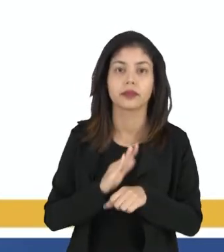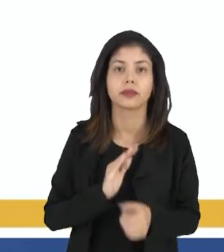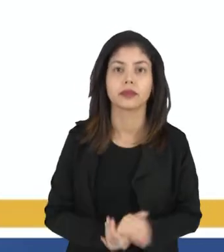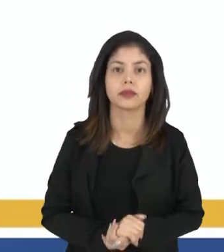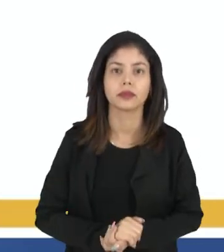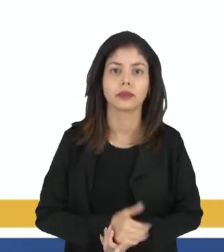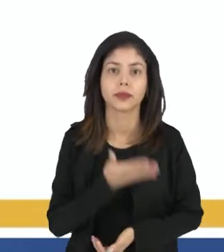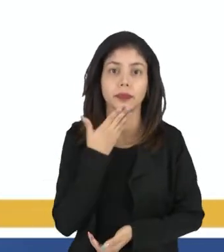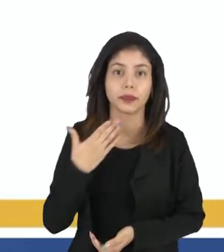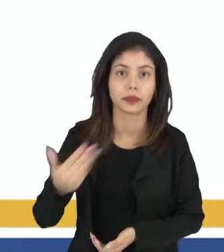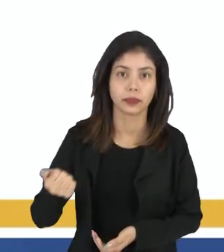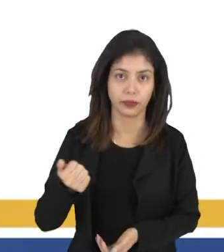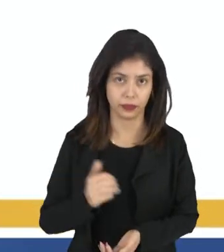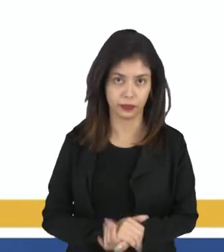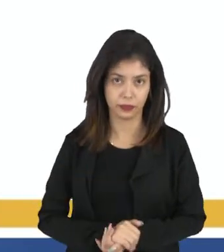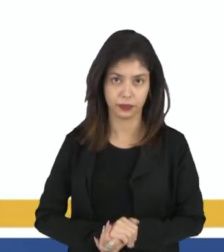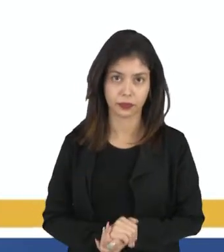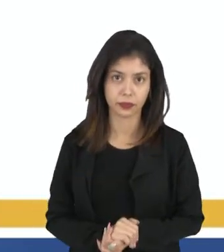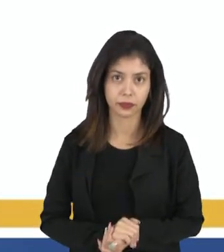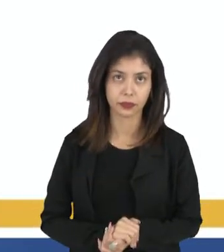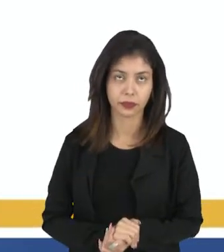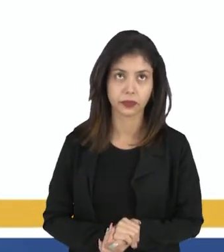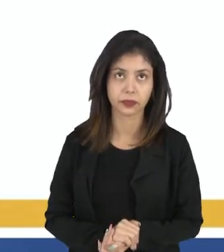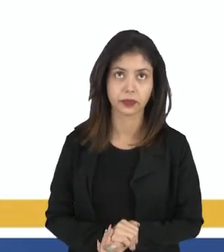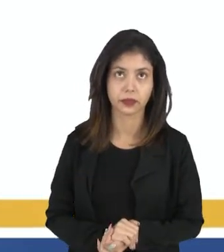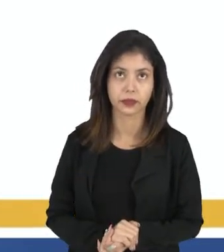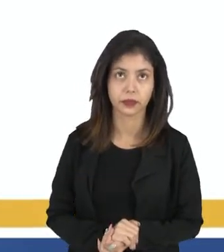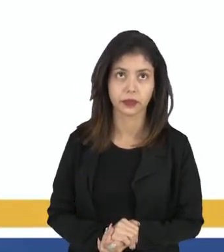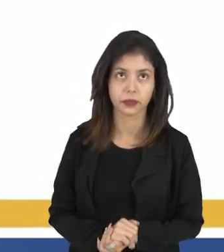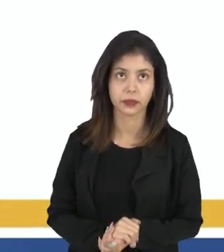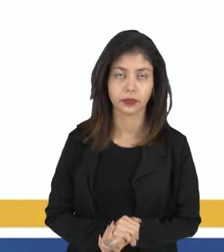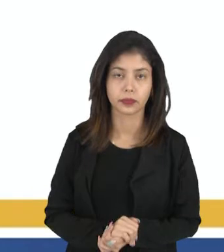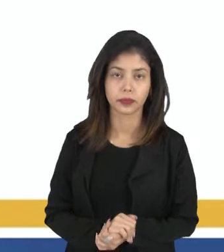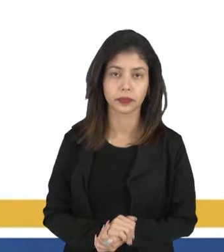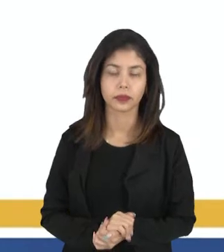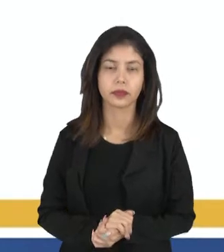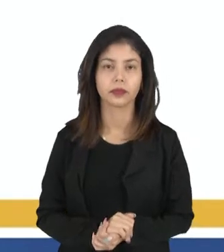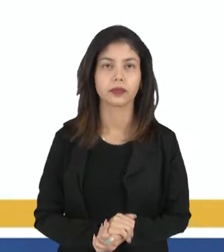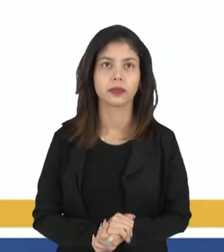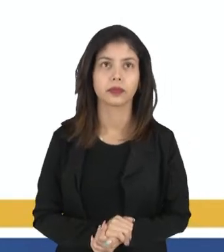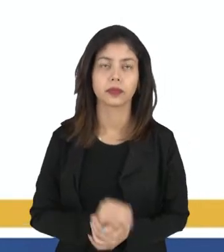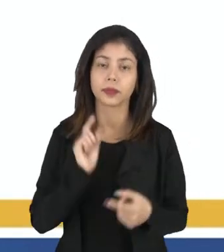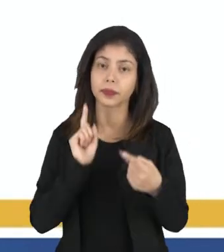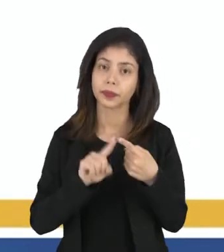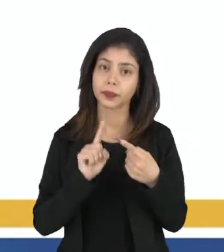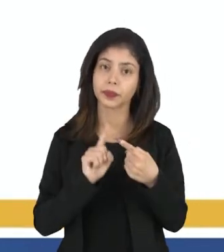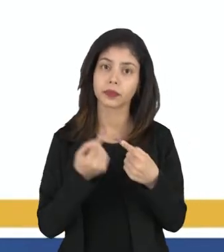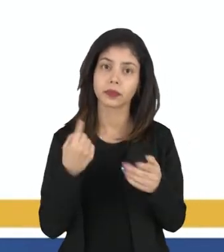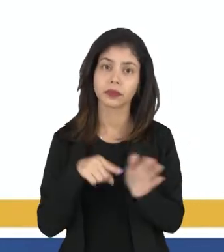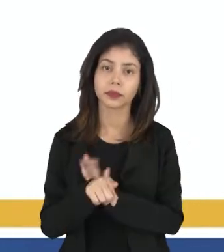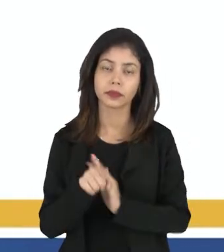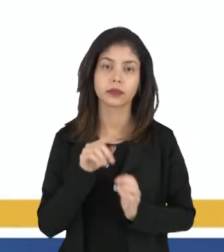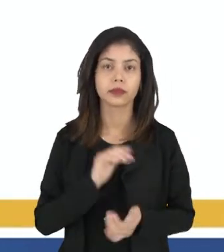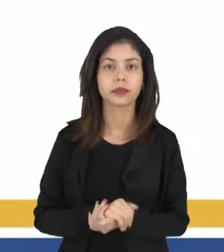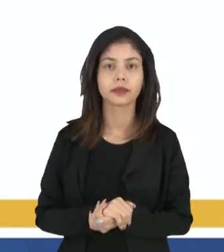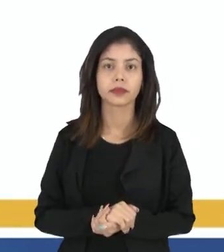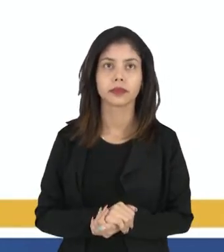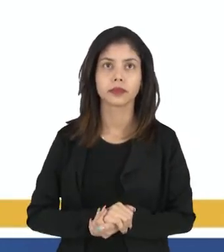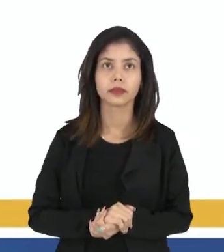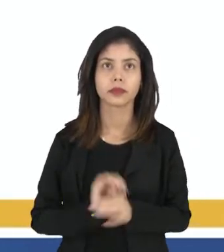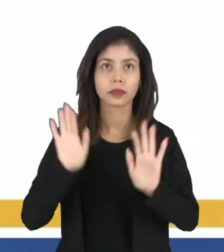pratique e melhore. Question number 1. Questão número 1. Observem